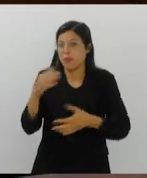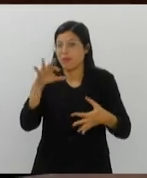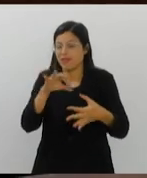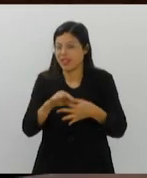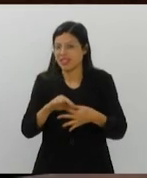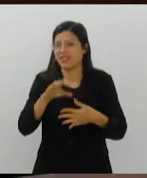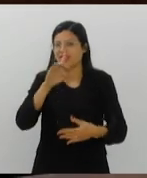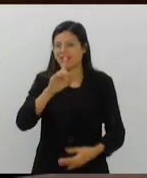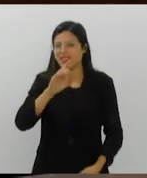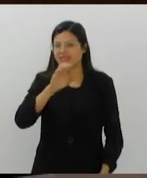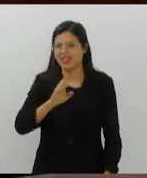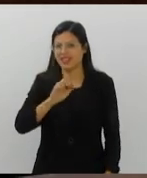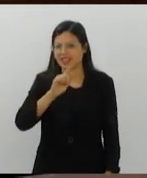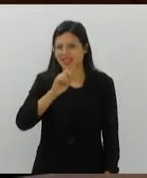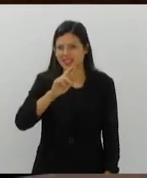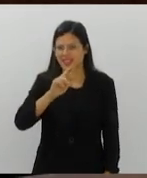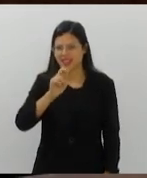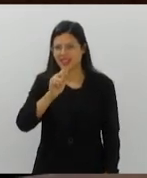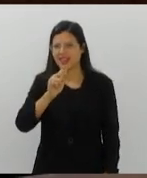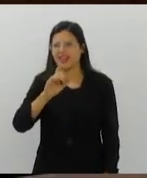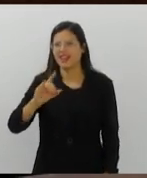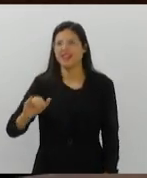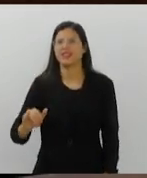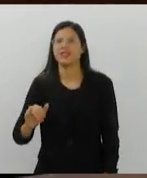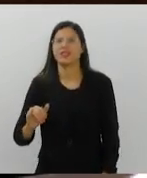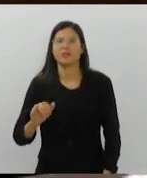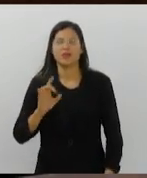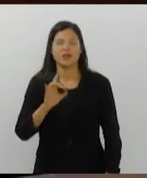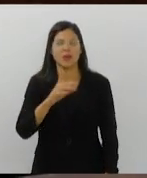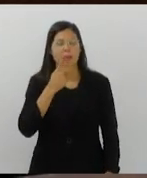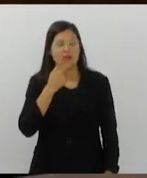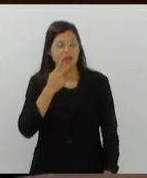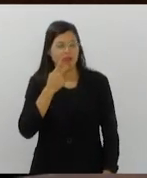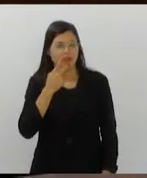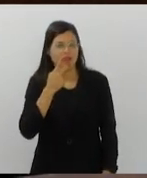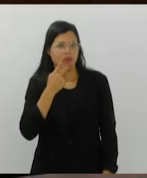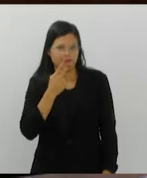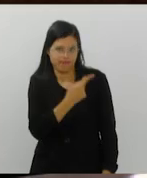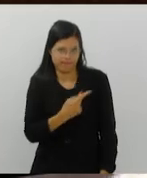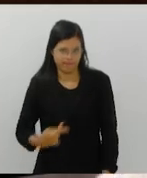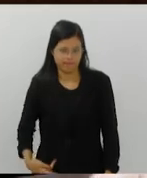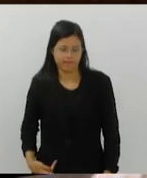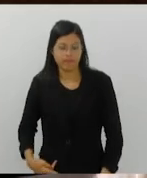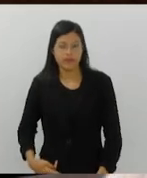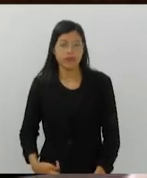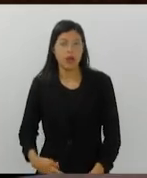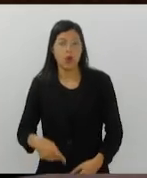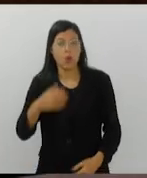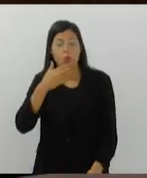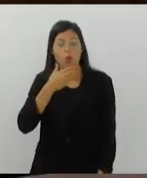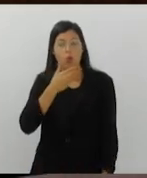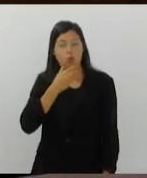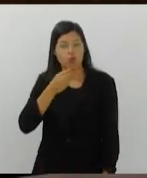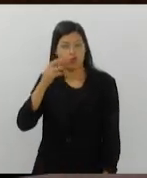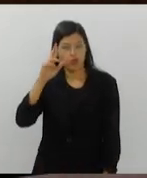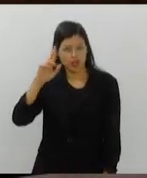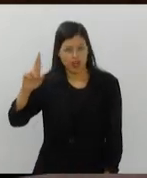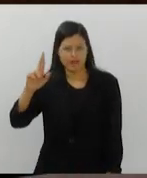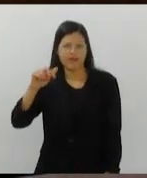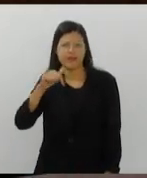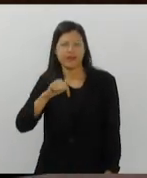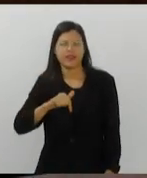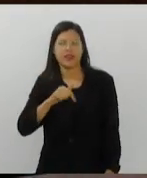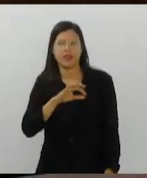base. Agora, só para dizer, presidente Bacelar, que o chefe de polícia tem dado uma orientação